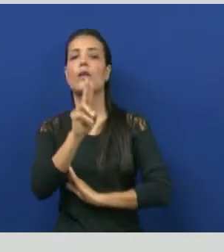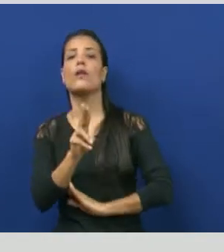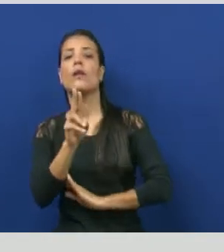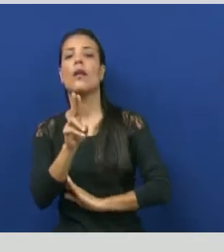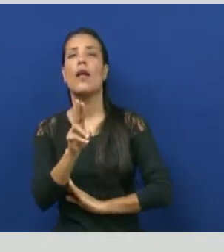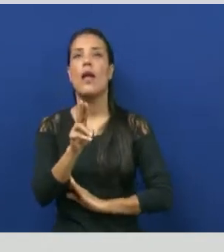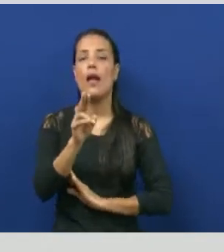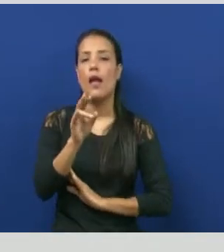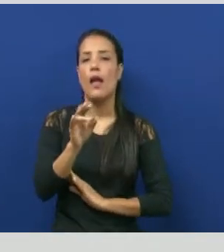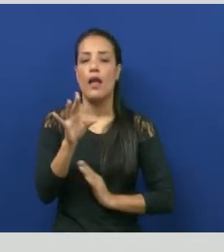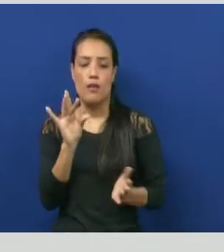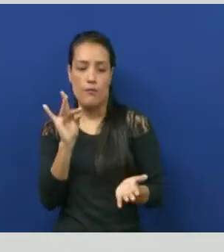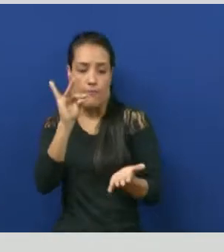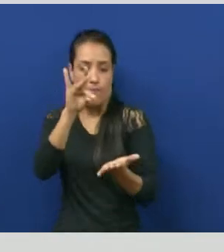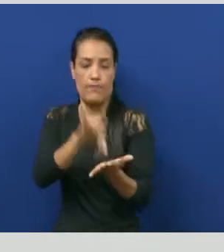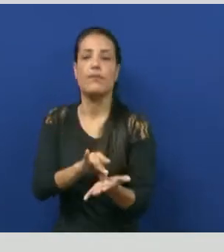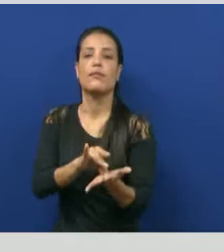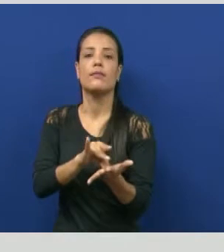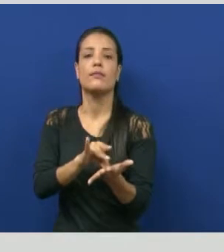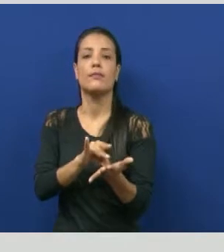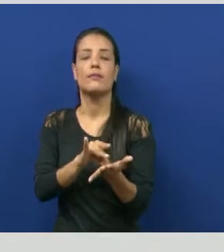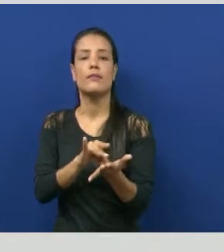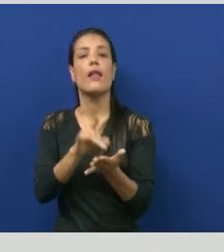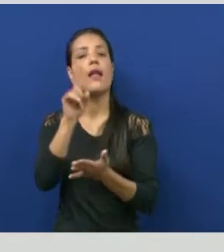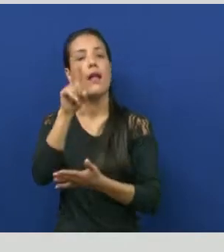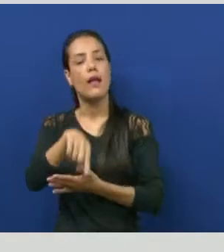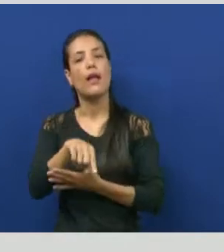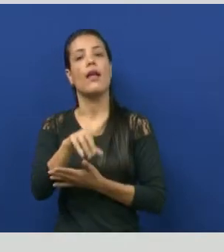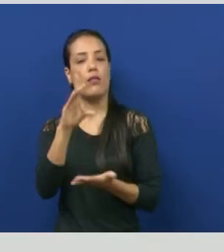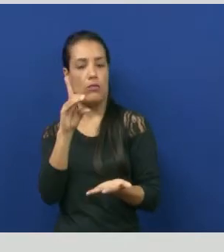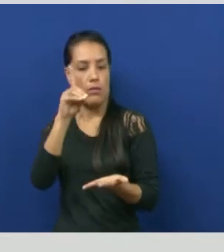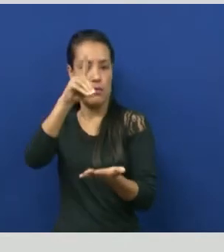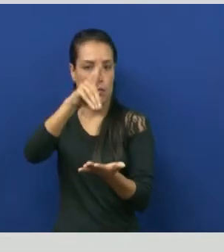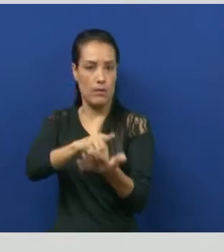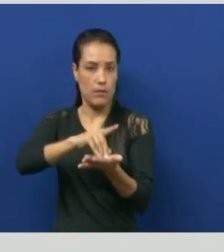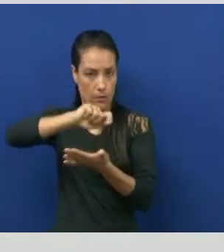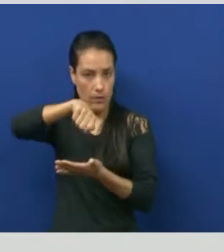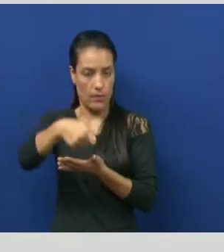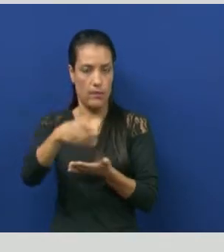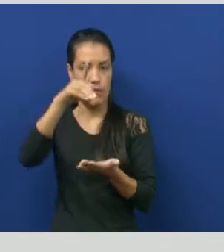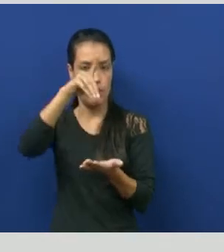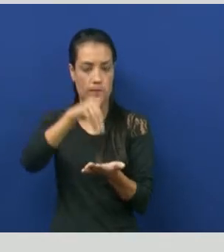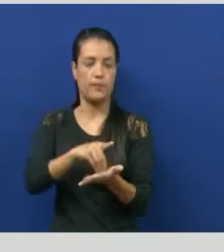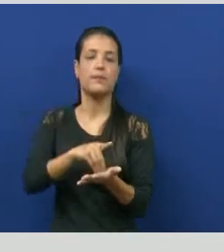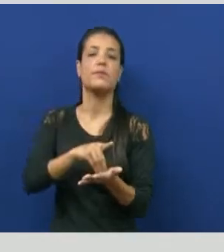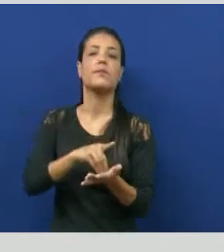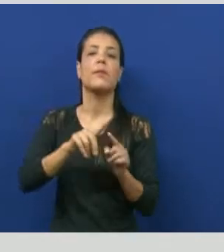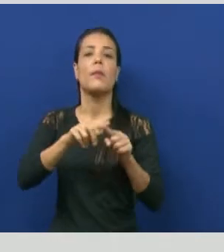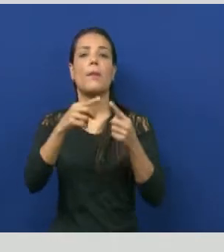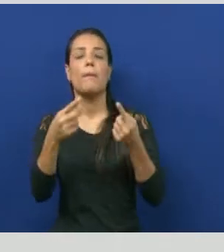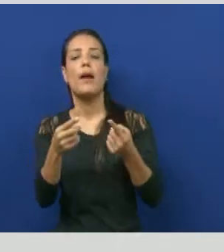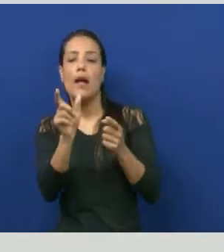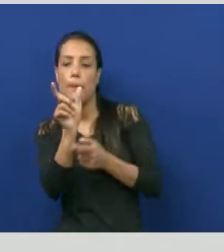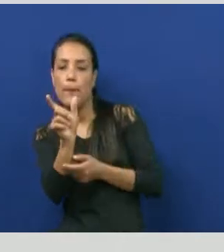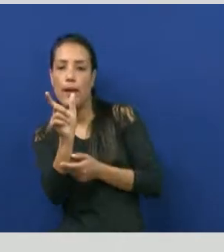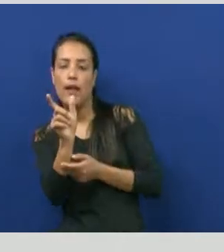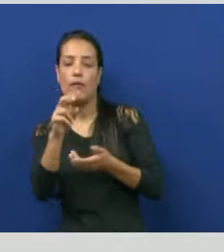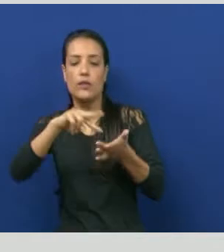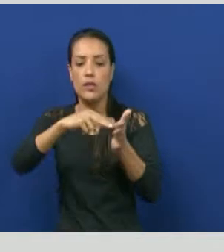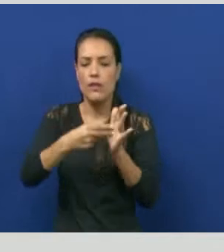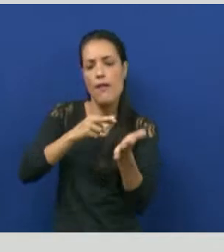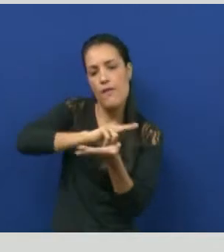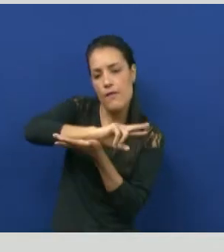literal, ou seja, real, concreto, é chamado de denotativo. Já a palavra empregada com sentido figurado,